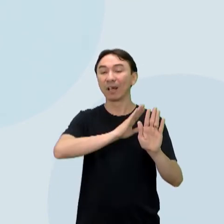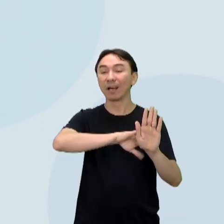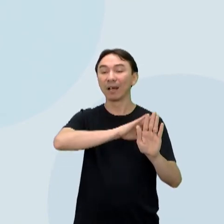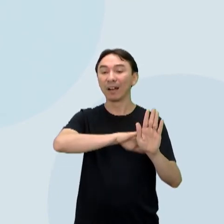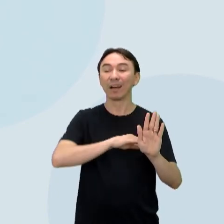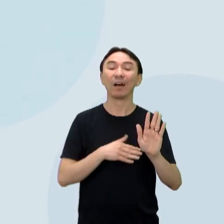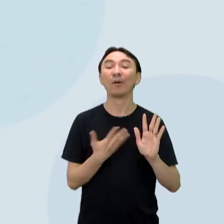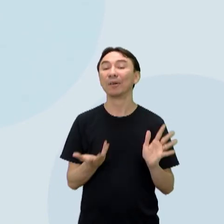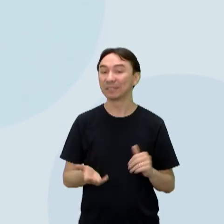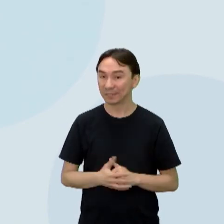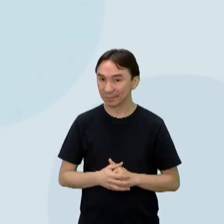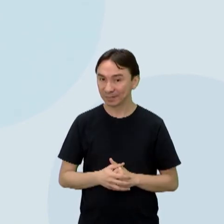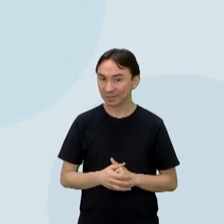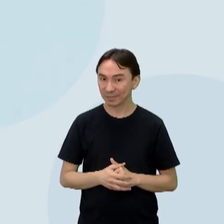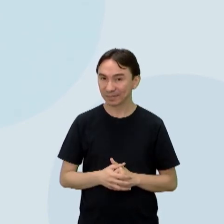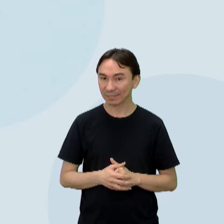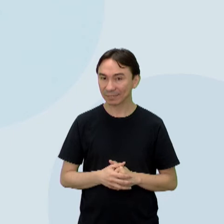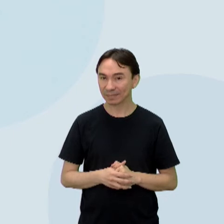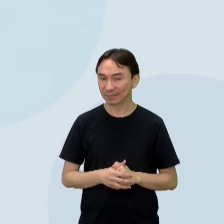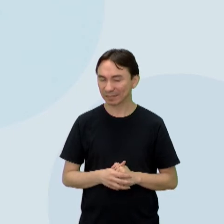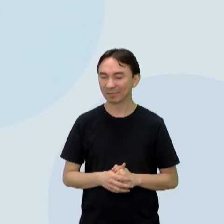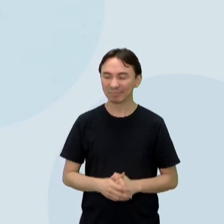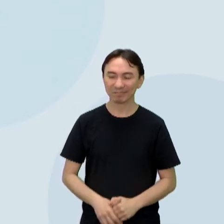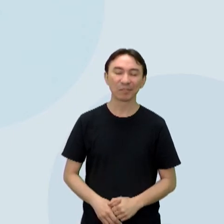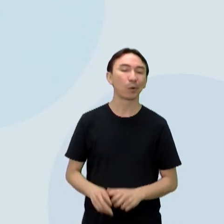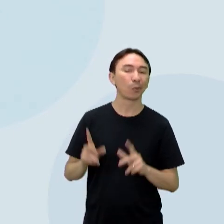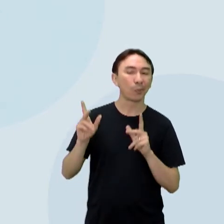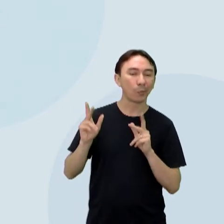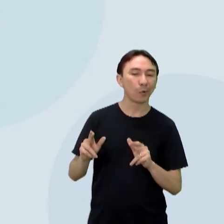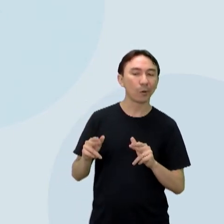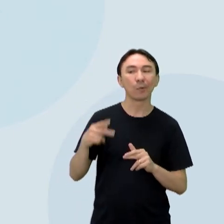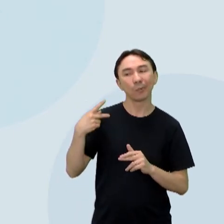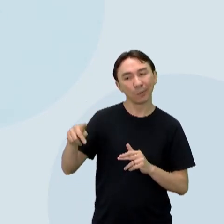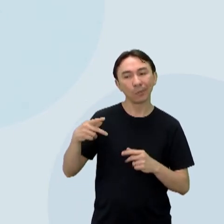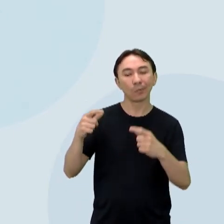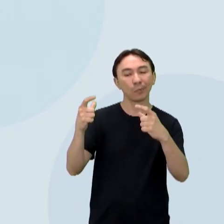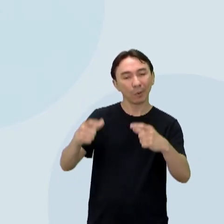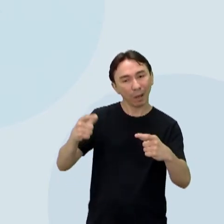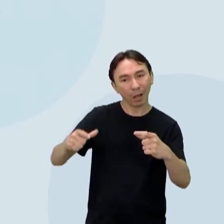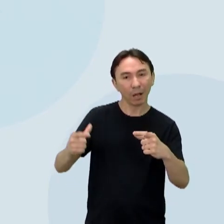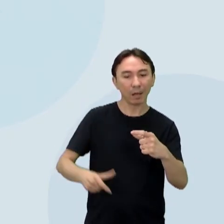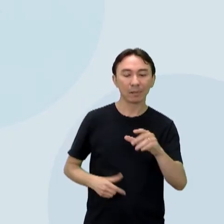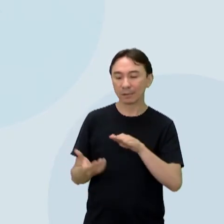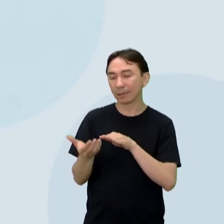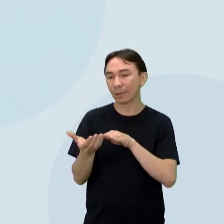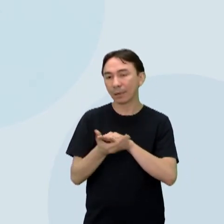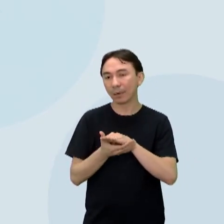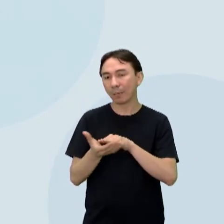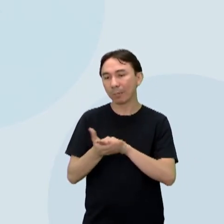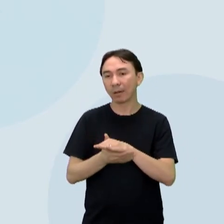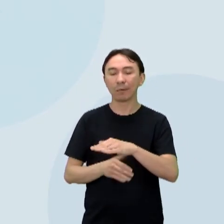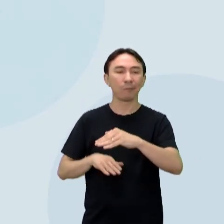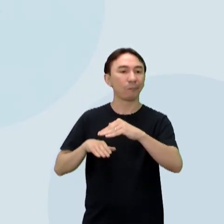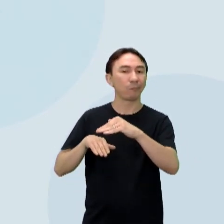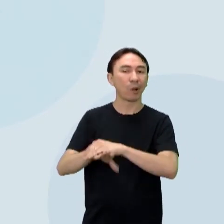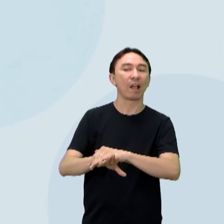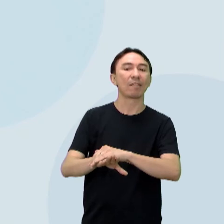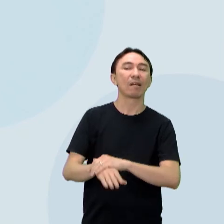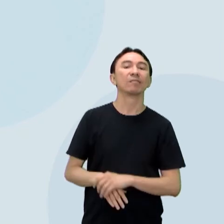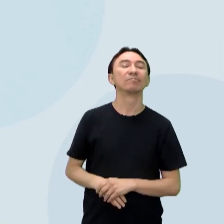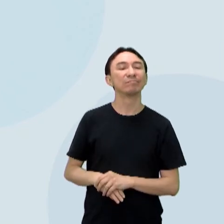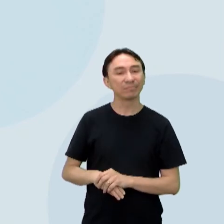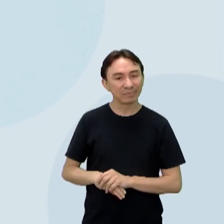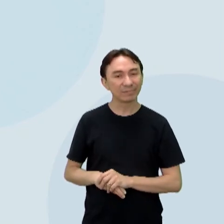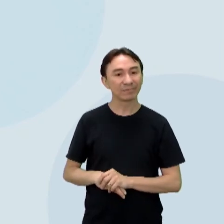lá. Igual onde você guarda os sapatos. Aí tem muita ironia, né, Elaine? Em